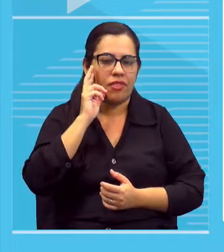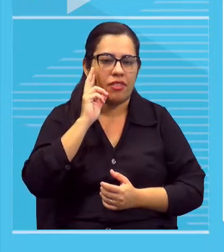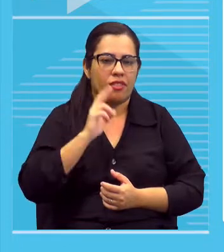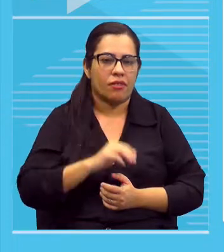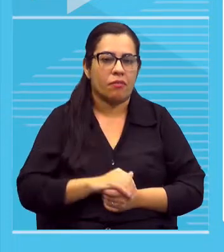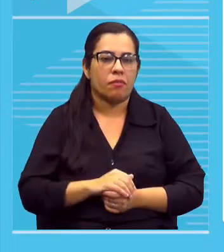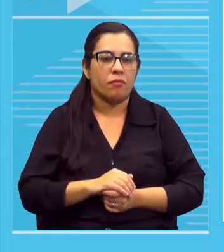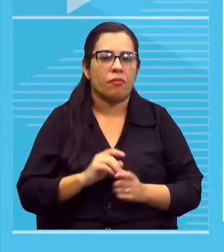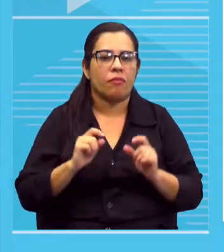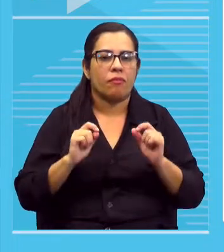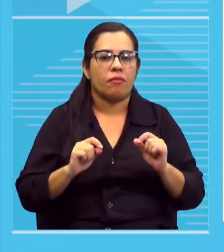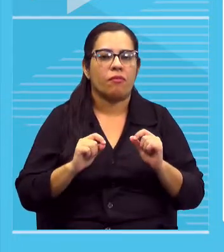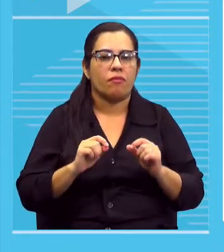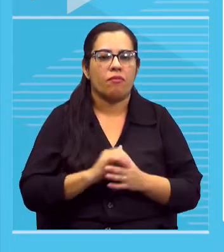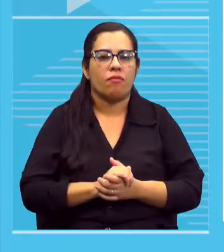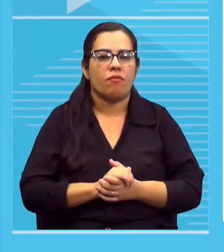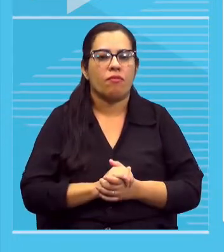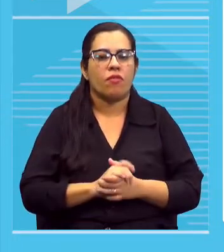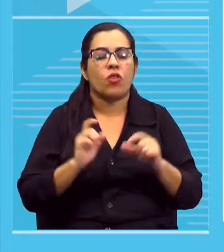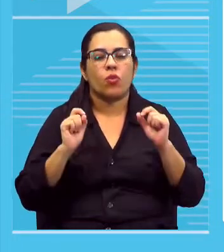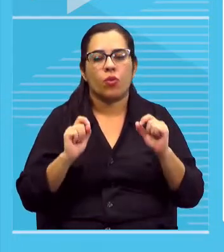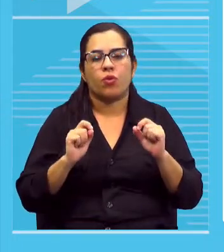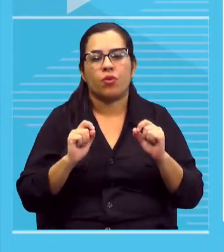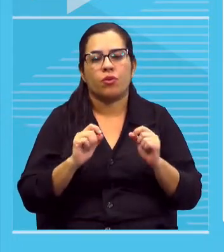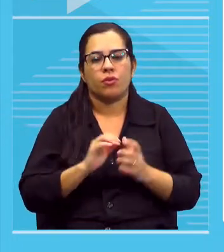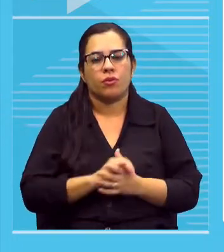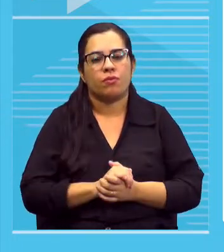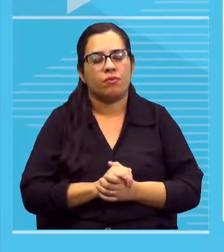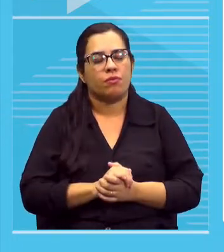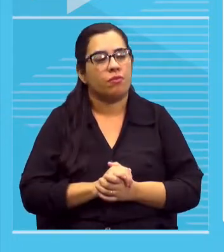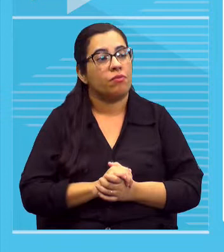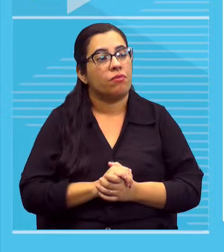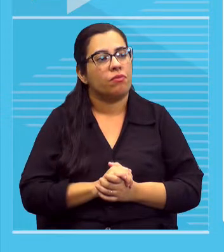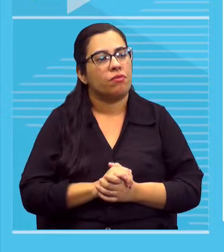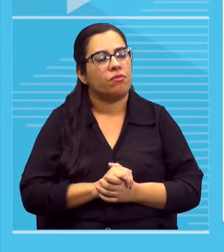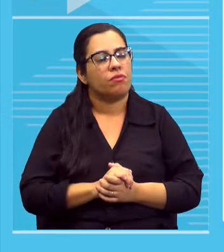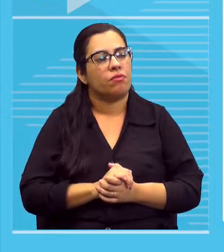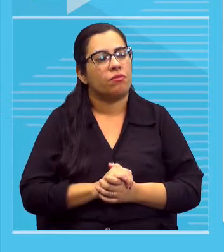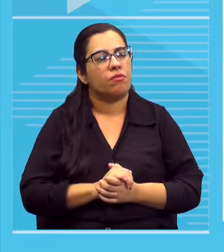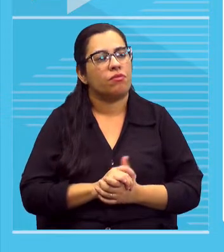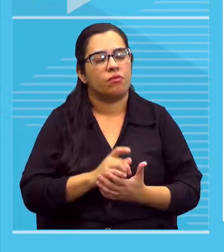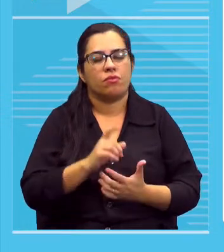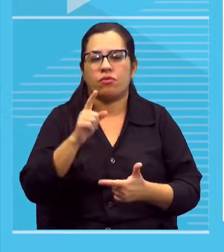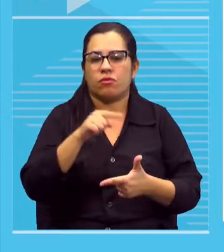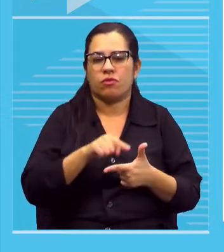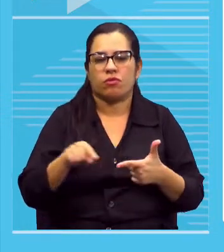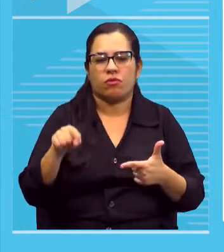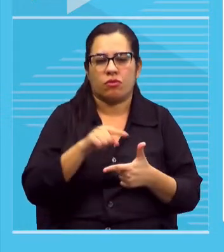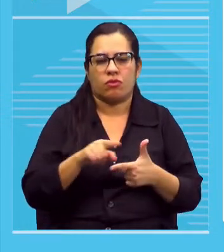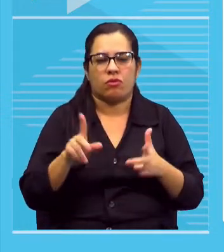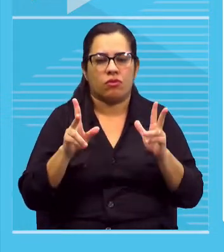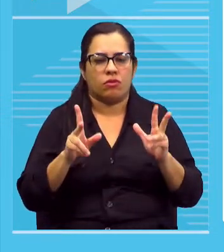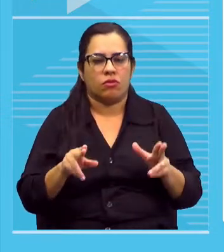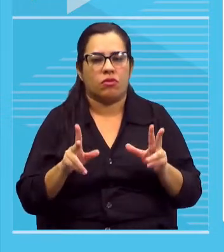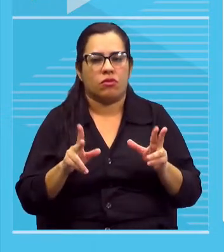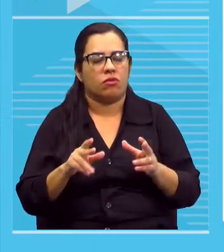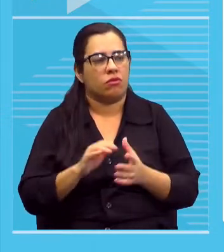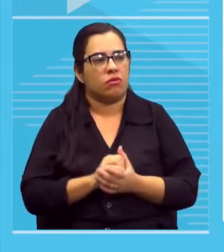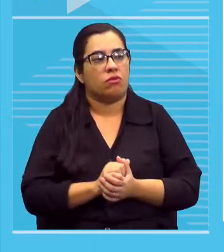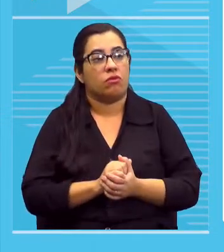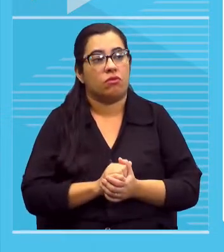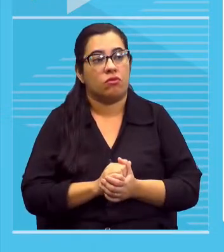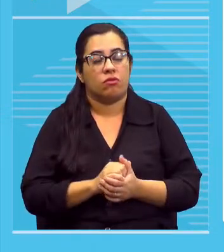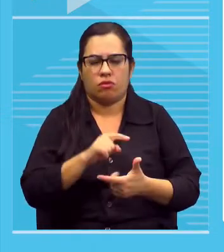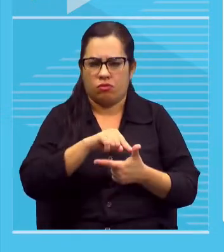E aí jovens Quanto é cosseno x cosseno né do mesmo ângulo Karina cosseno ao